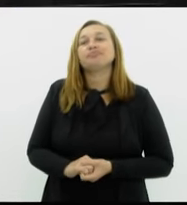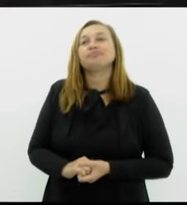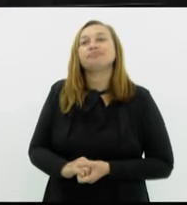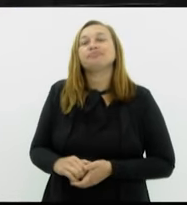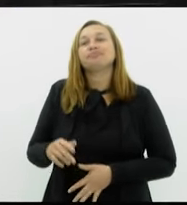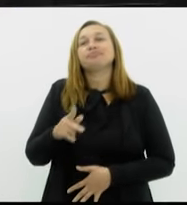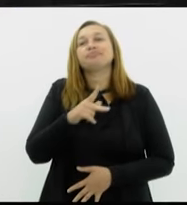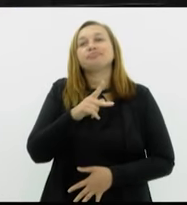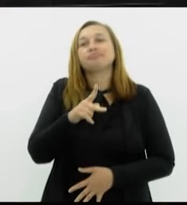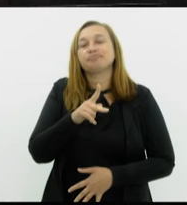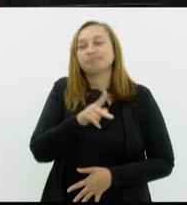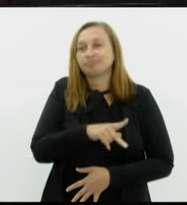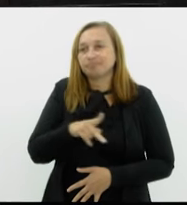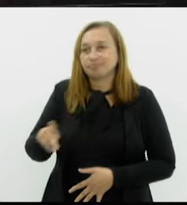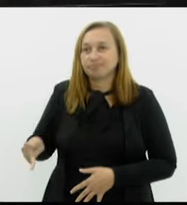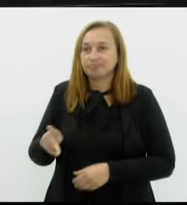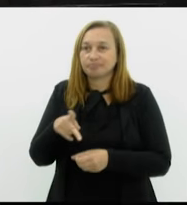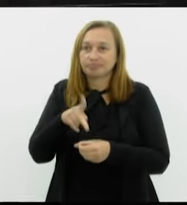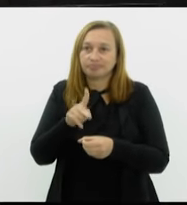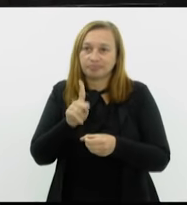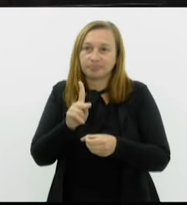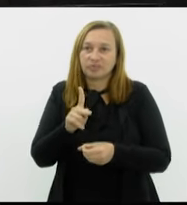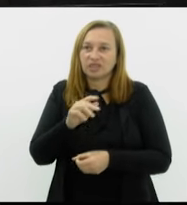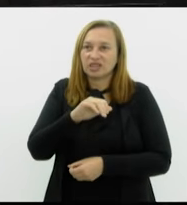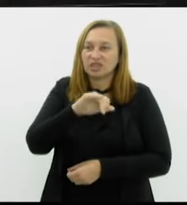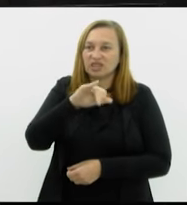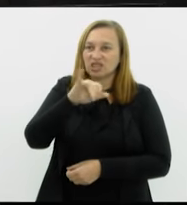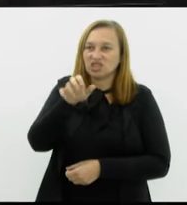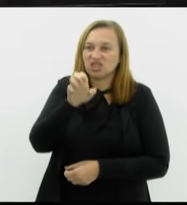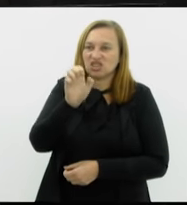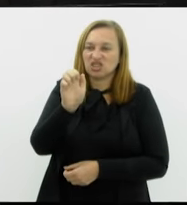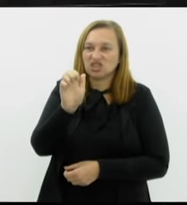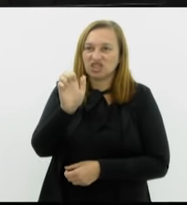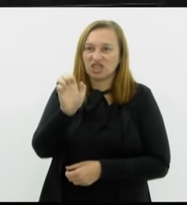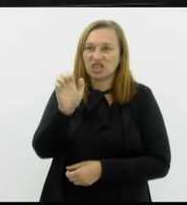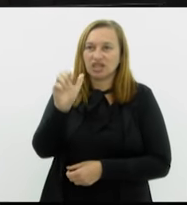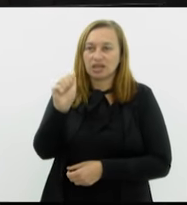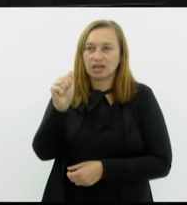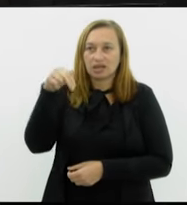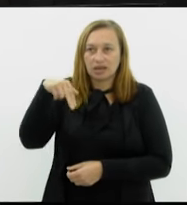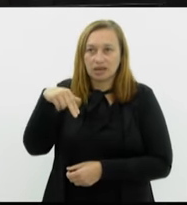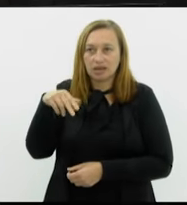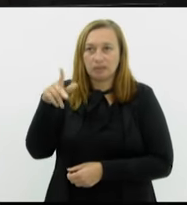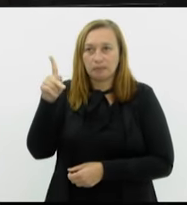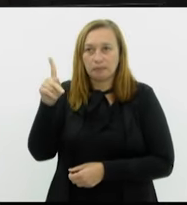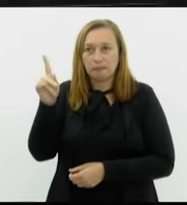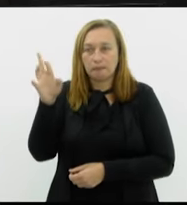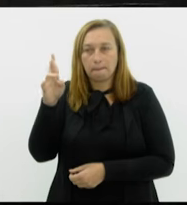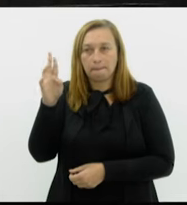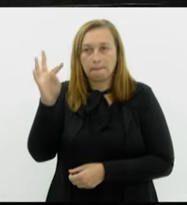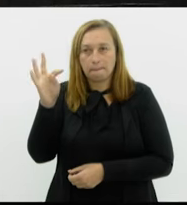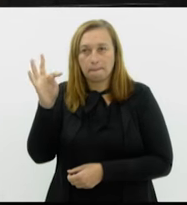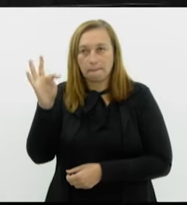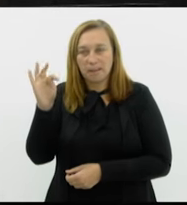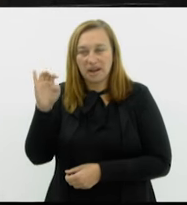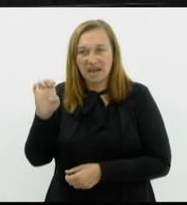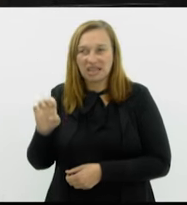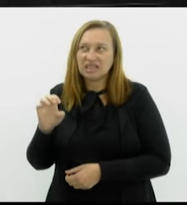da Petrobras, Jean Paul Prats, está na